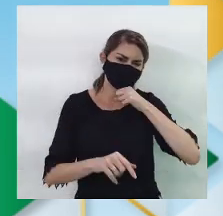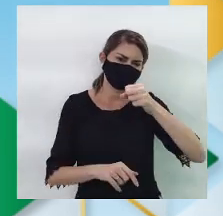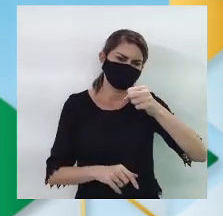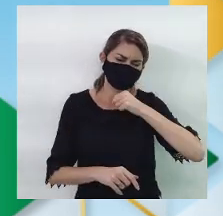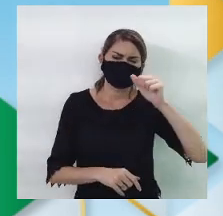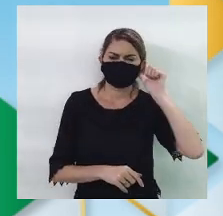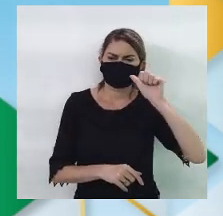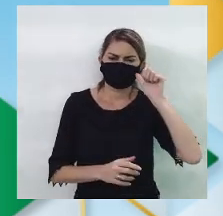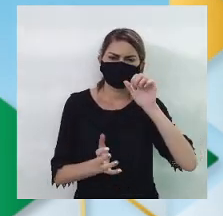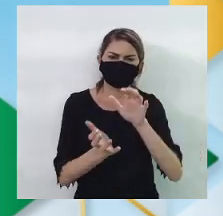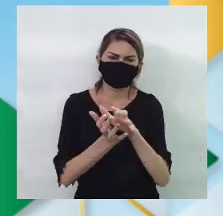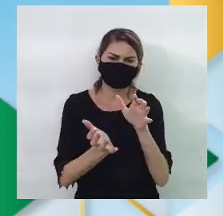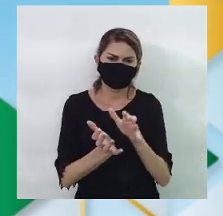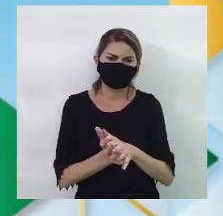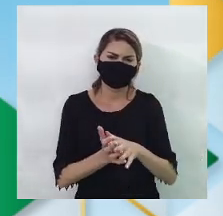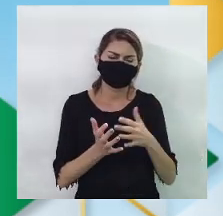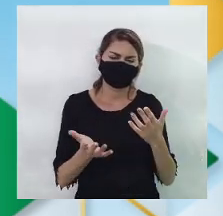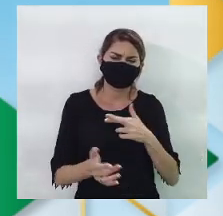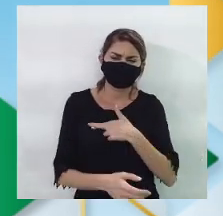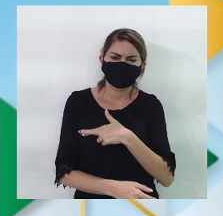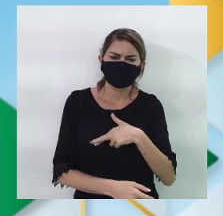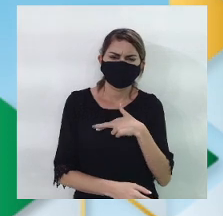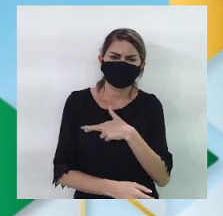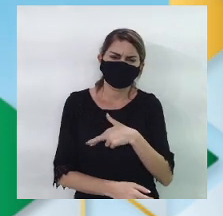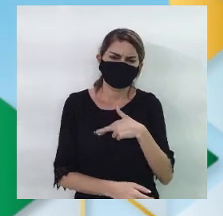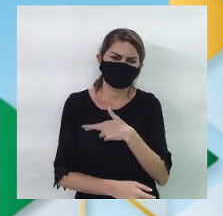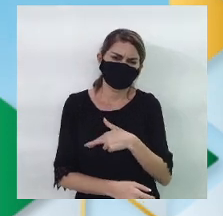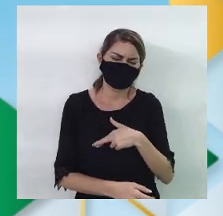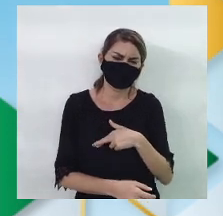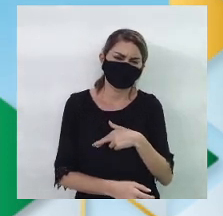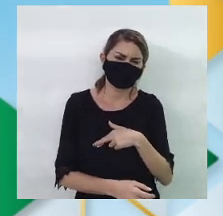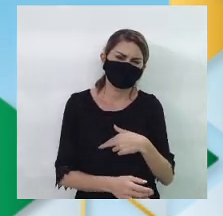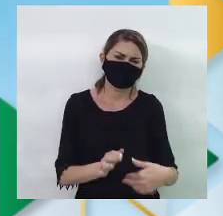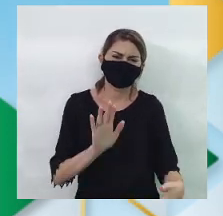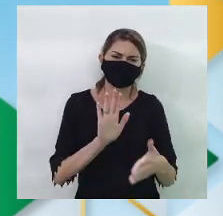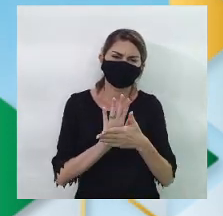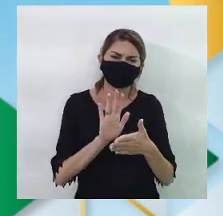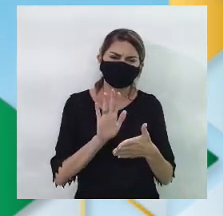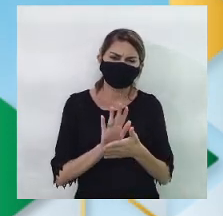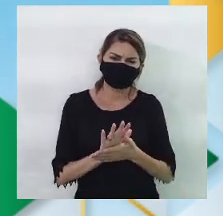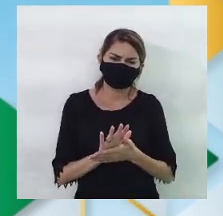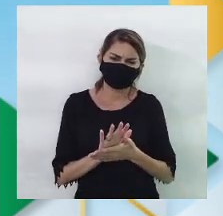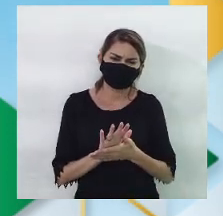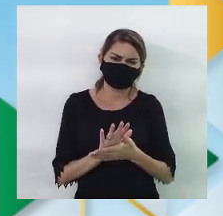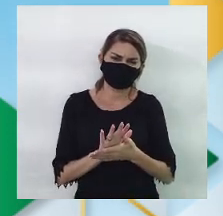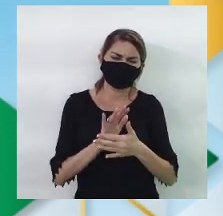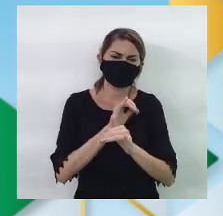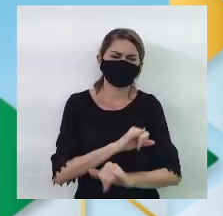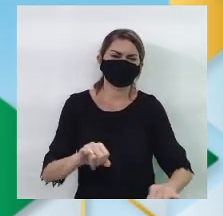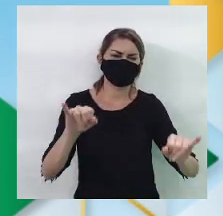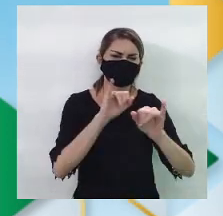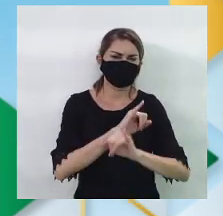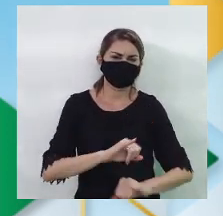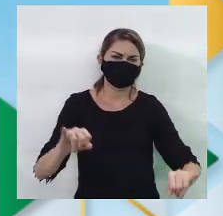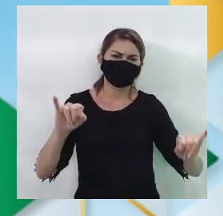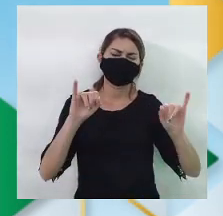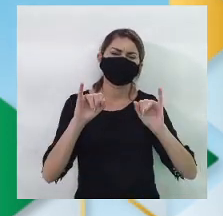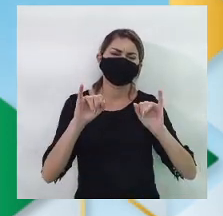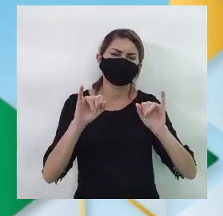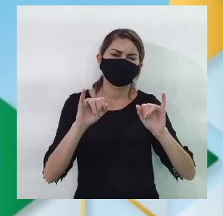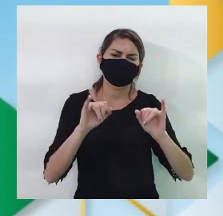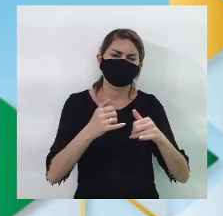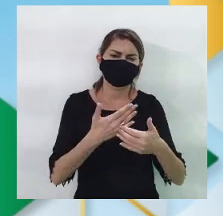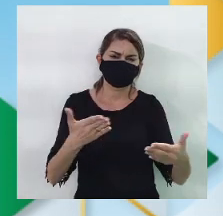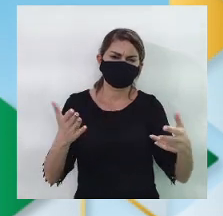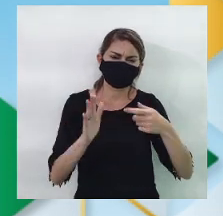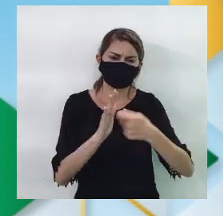em Pernambuco. Seus romances, eles mesclam uma proposta de panfletário, né, denunciadora, a